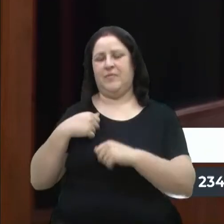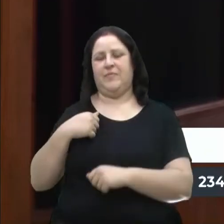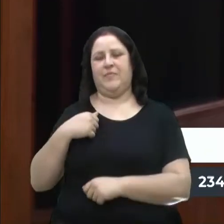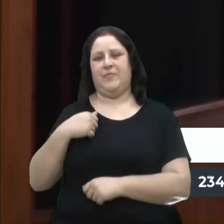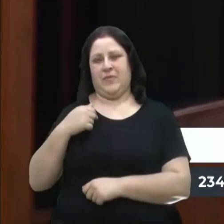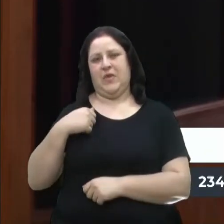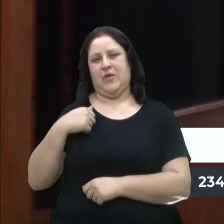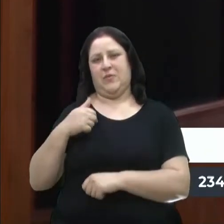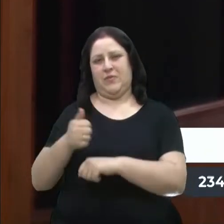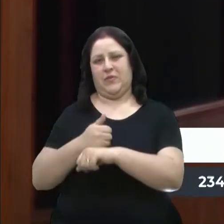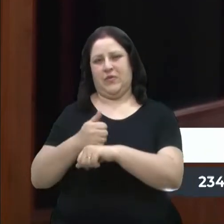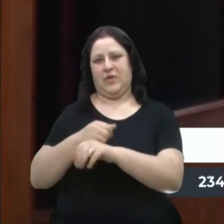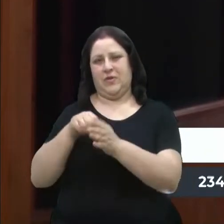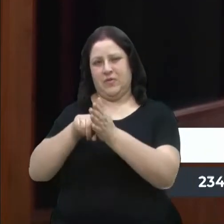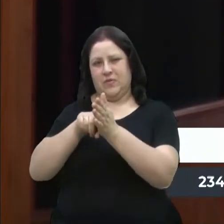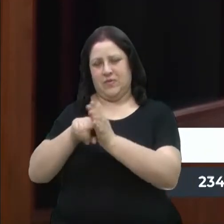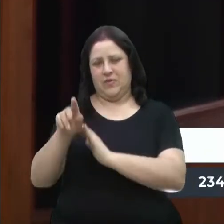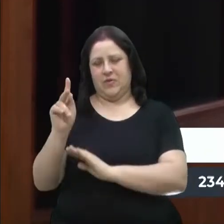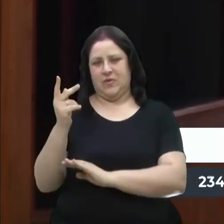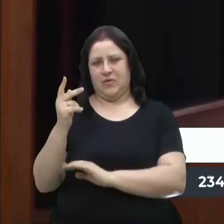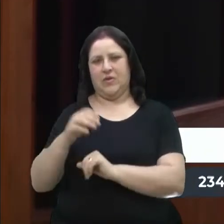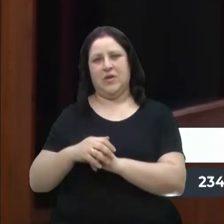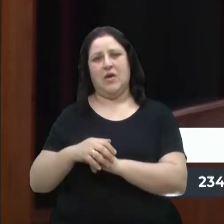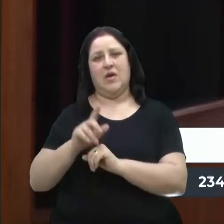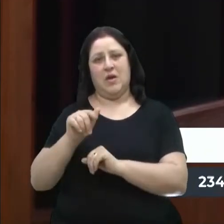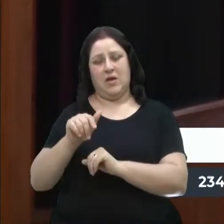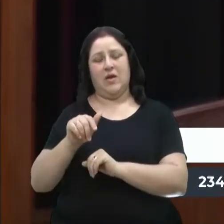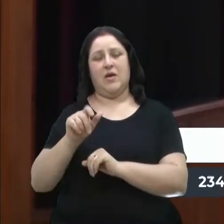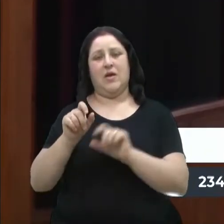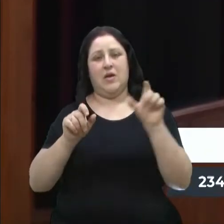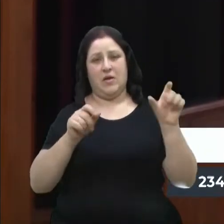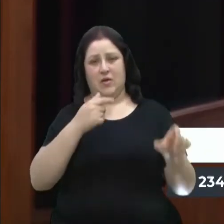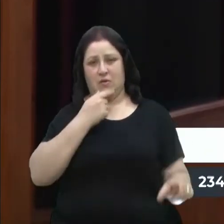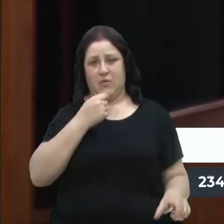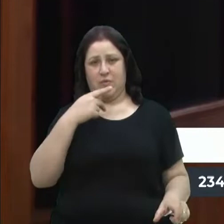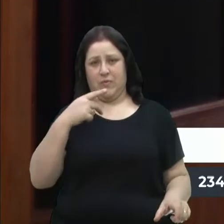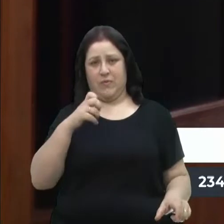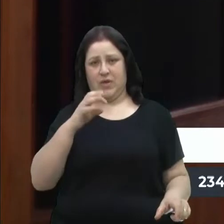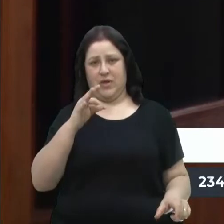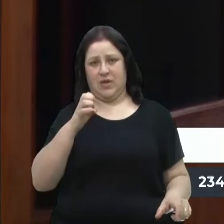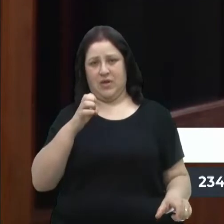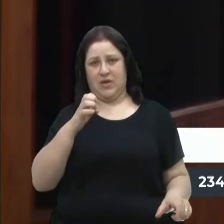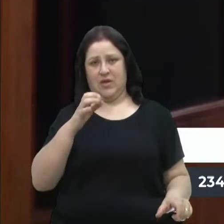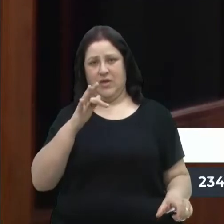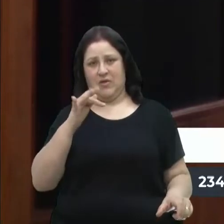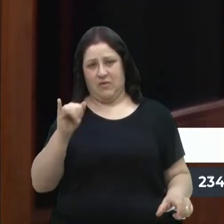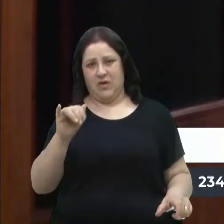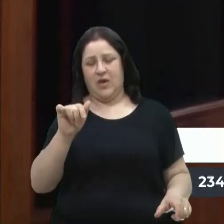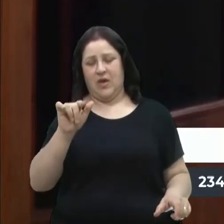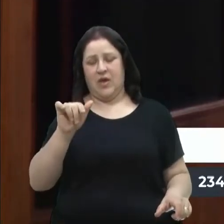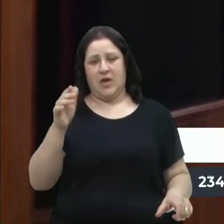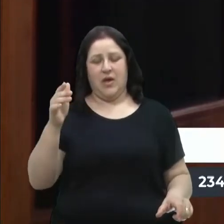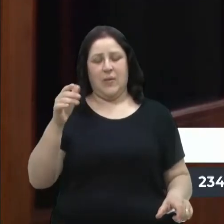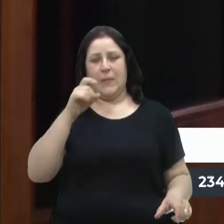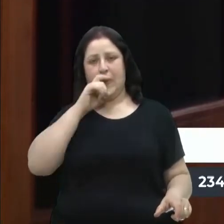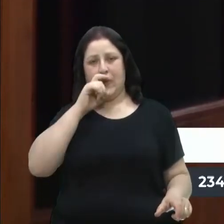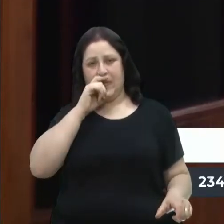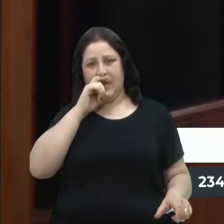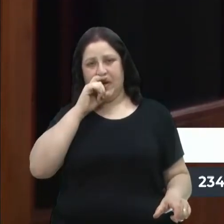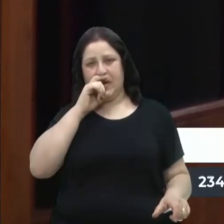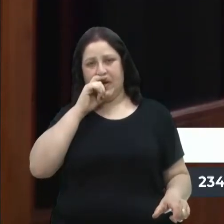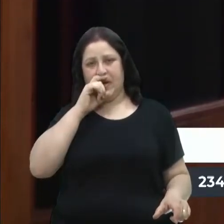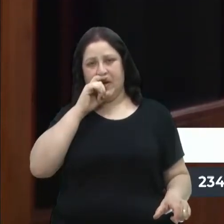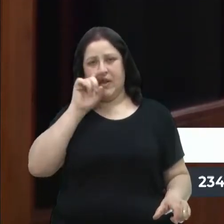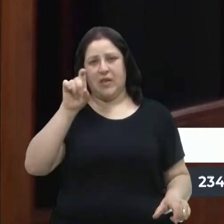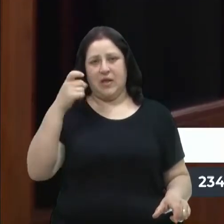Saudosa vereadora ex-presidente da câmara da nossa Câmara de Vereadores Geni PF nos alegra e aqui fala